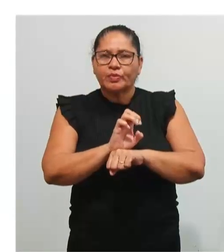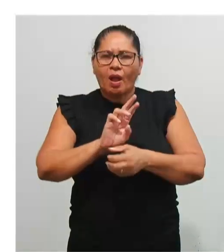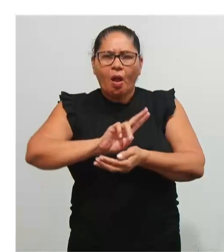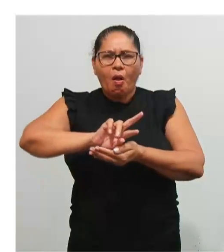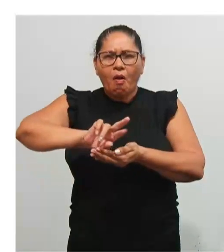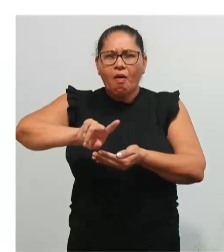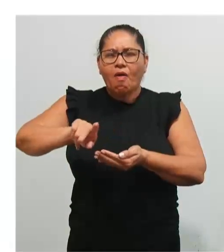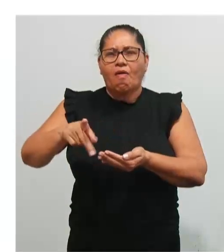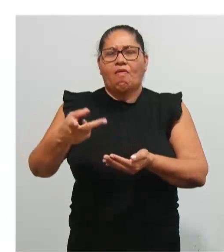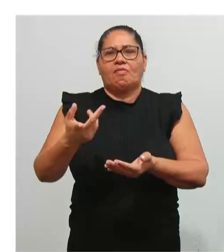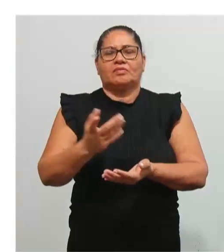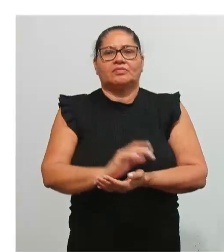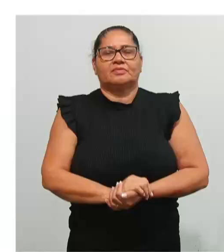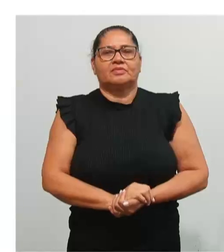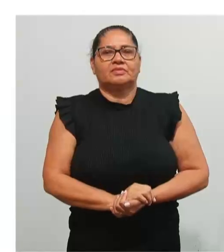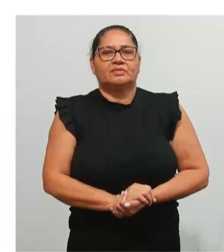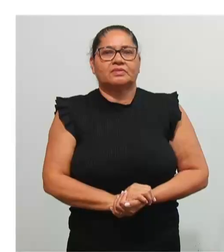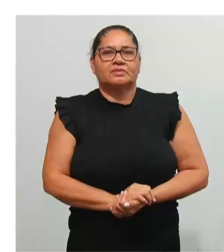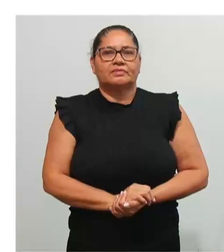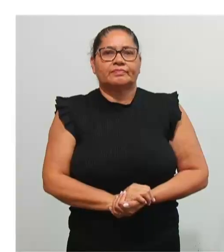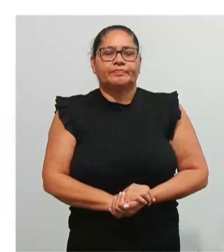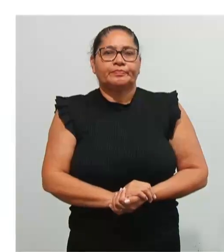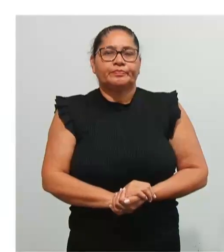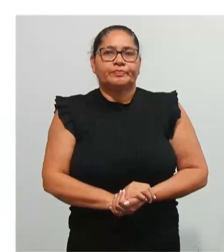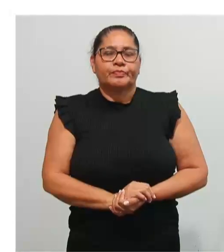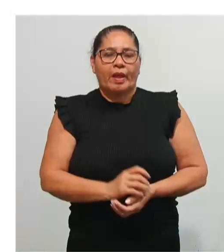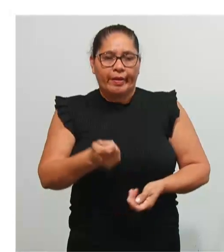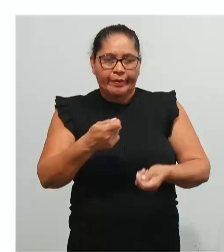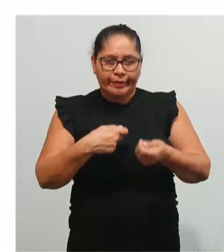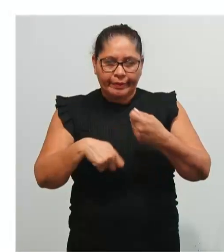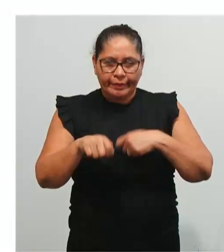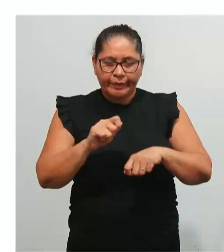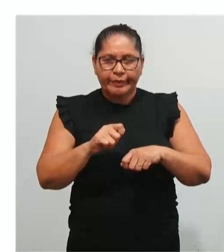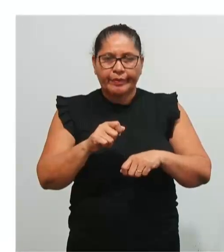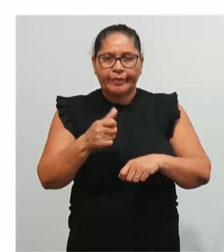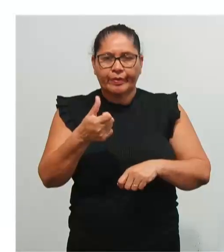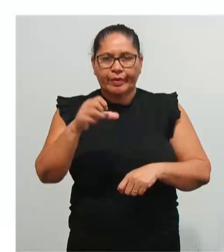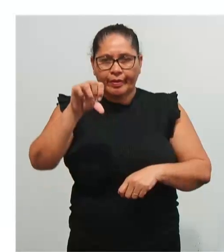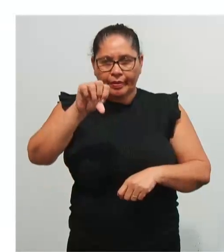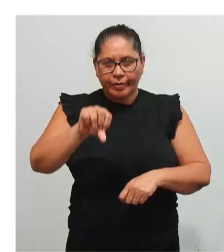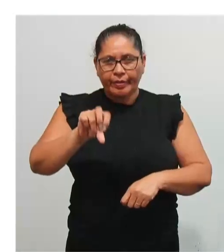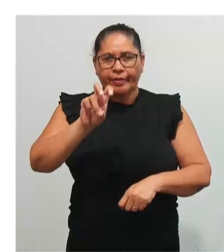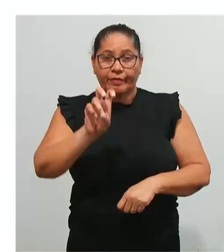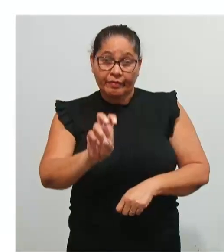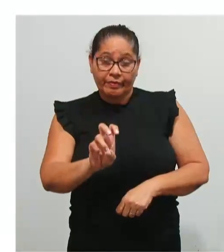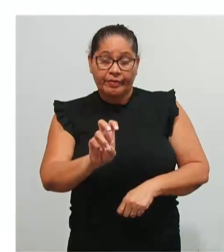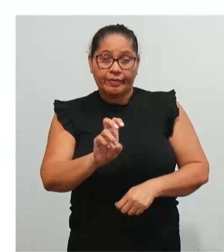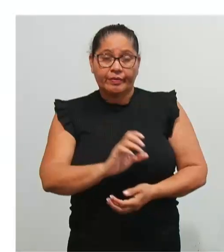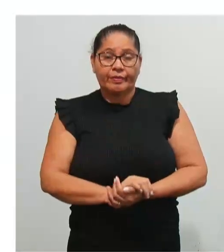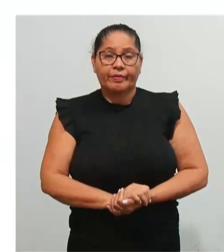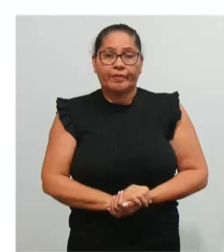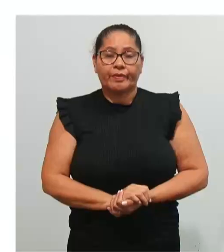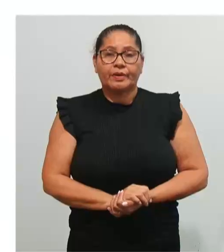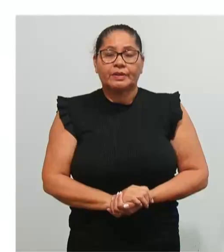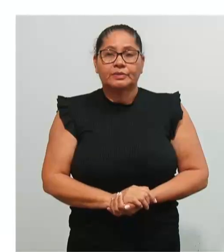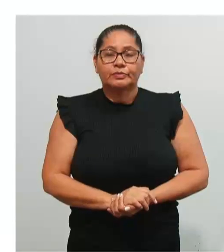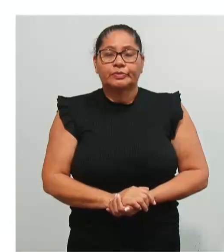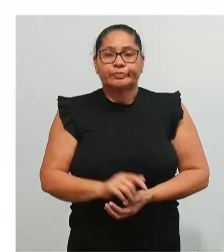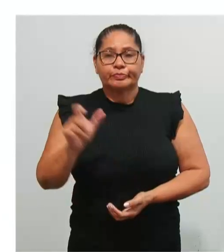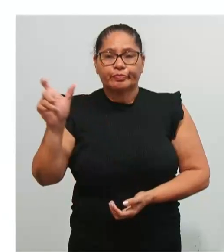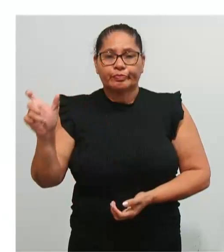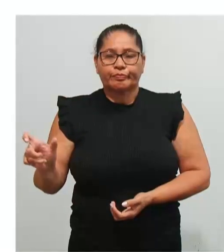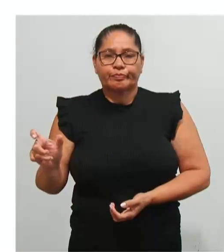aspectos. Em se tratando da reforma administrativa de 1995, segundo descreve Paludo,